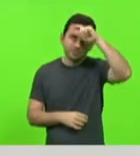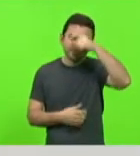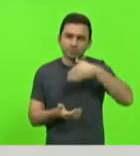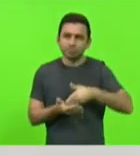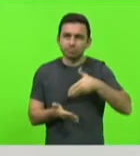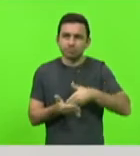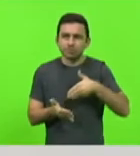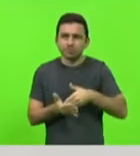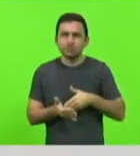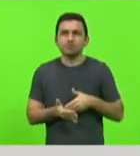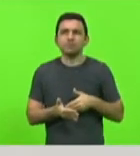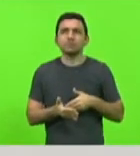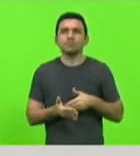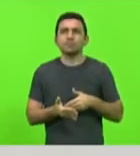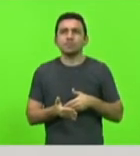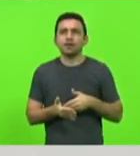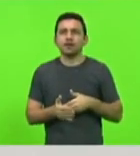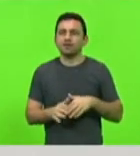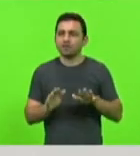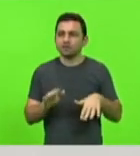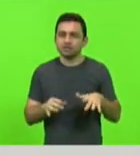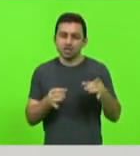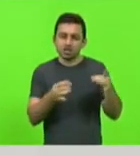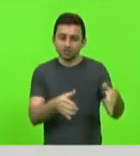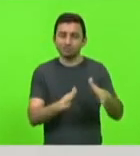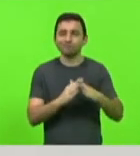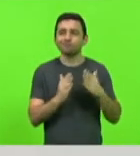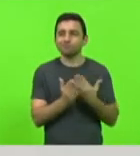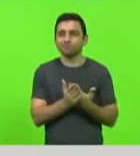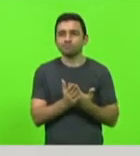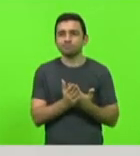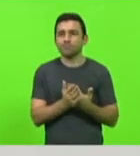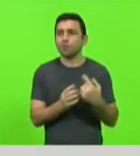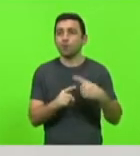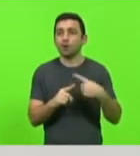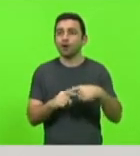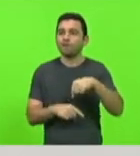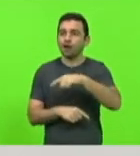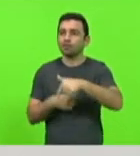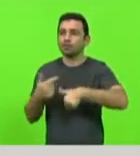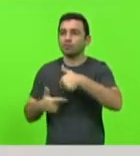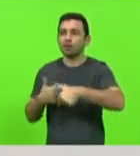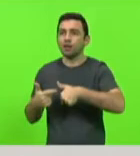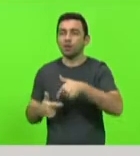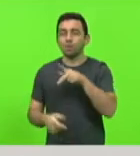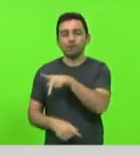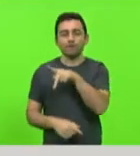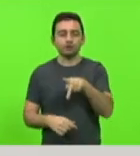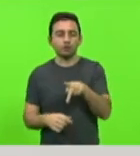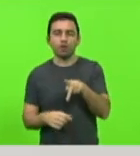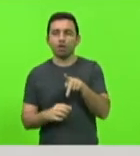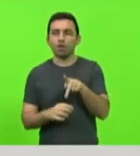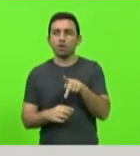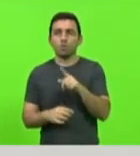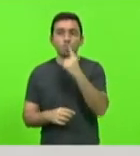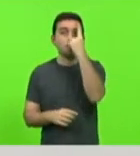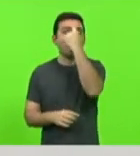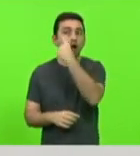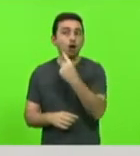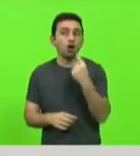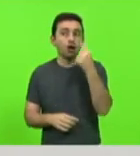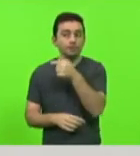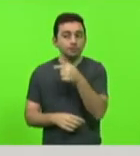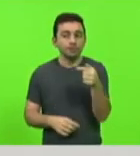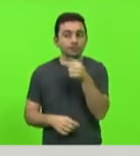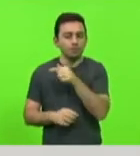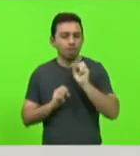contas, muitas vezes deixando na escola, porque realmente tem que trabalhar e fazer as coisas. Para um professor lá, em uma hora de aula por semana, falar um